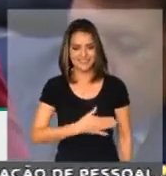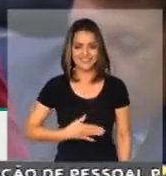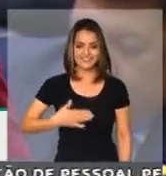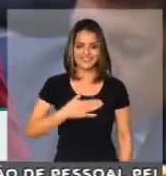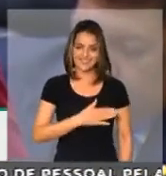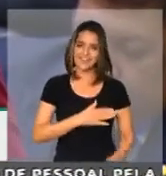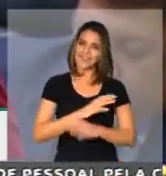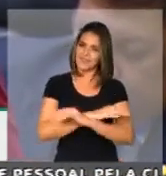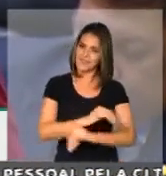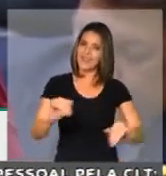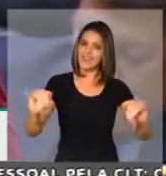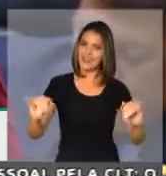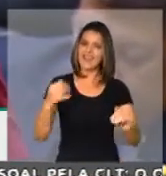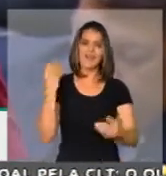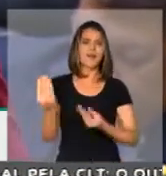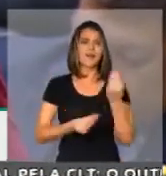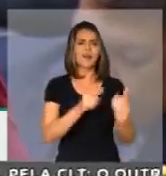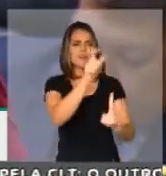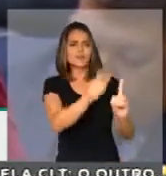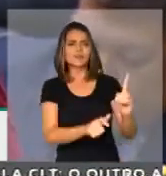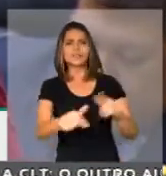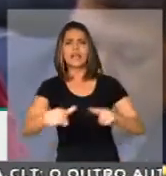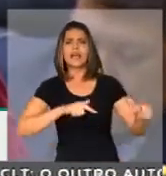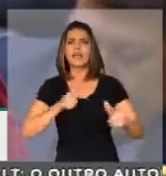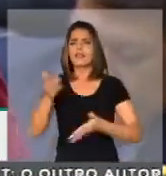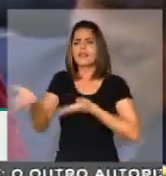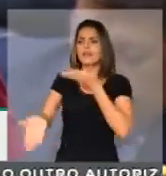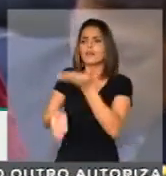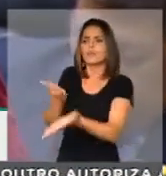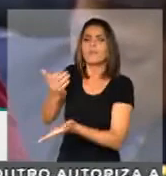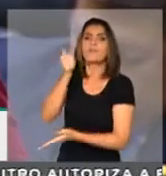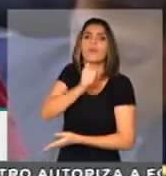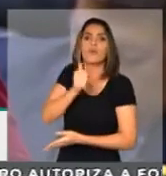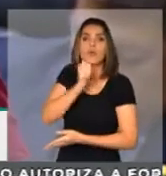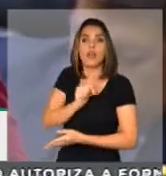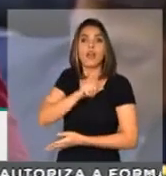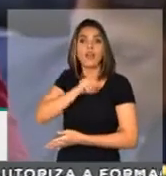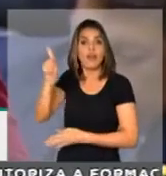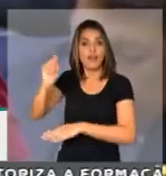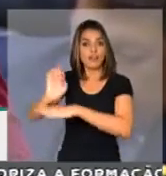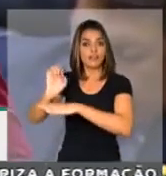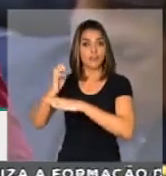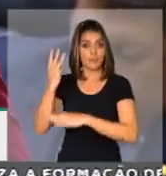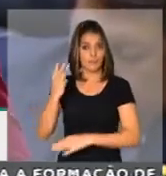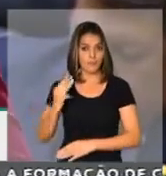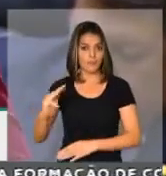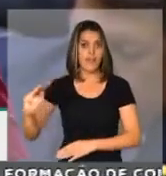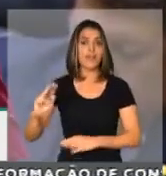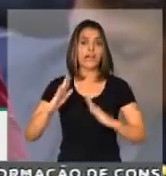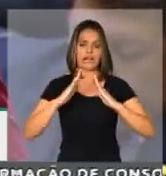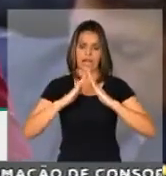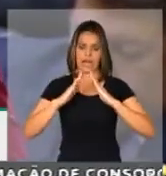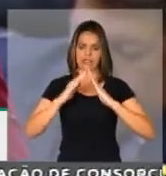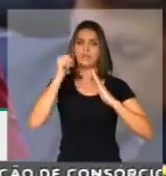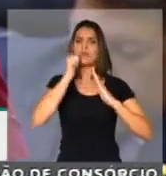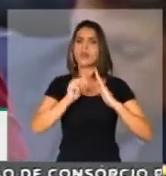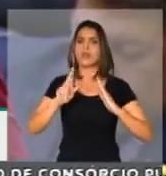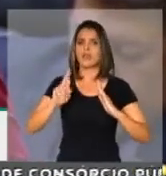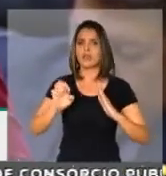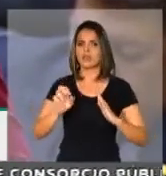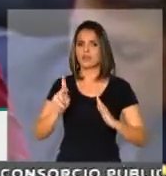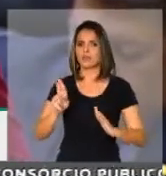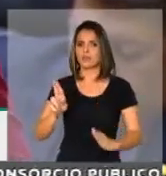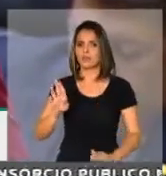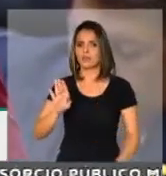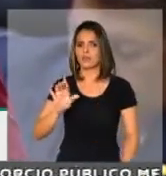aqui da forma com que você trata as mulheres, porque nós mantemos lá no estado do Maranhão a Casa da Mulher Republicana, com